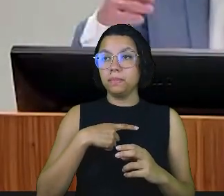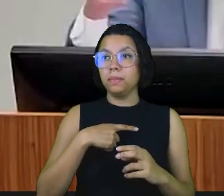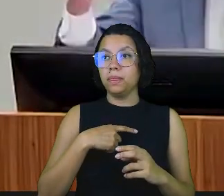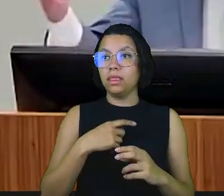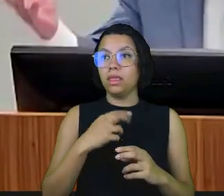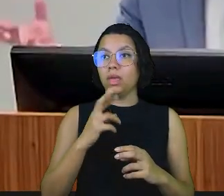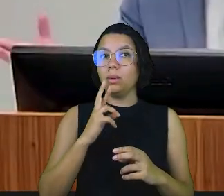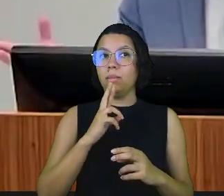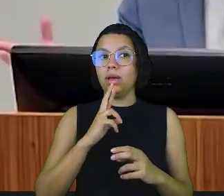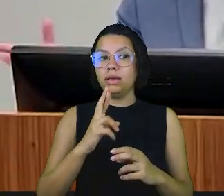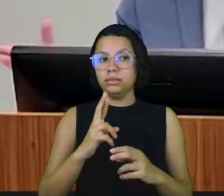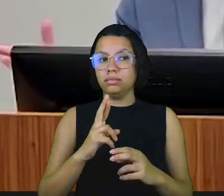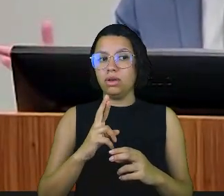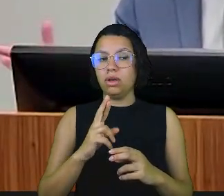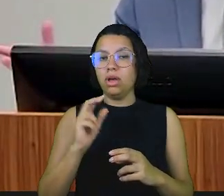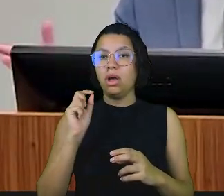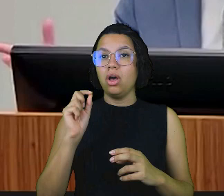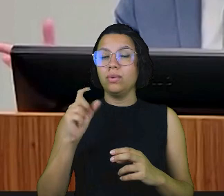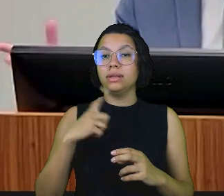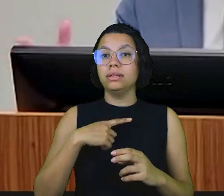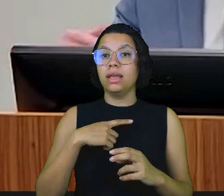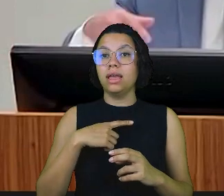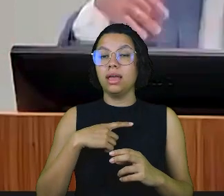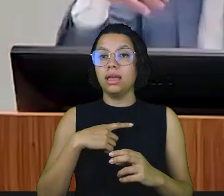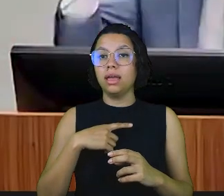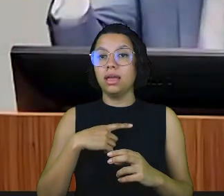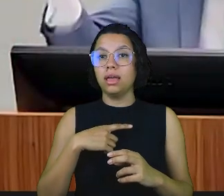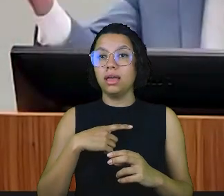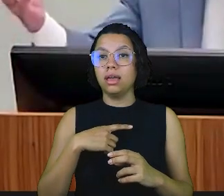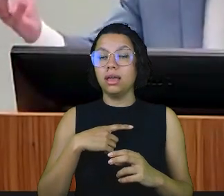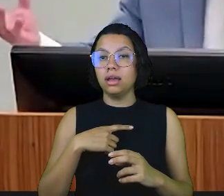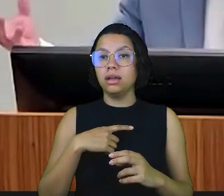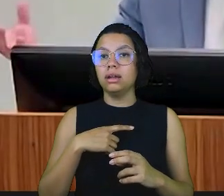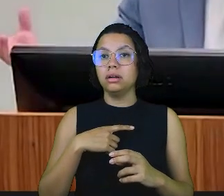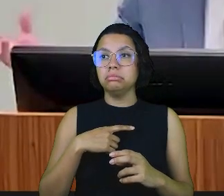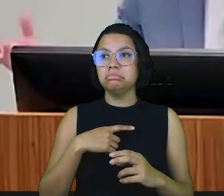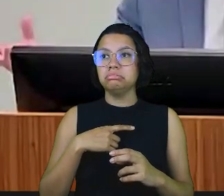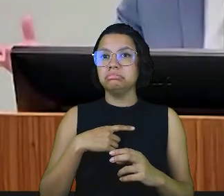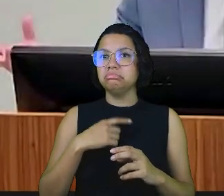resposta aleatória que vem